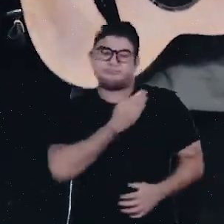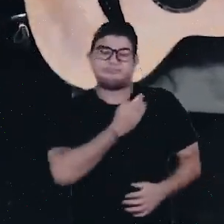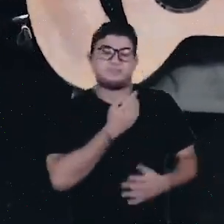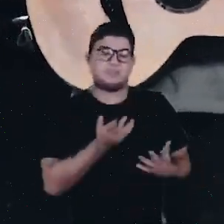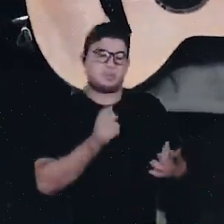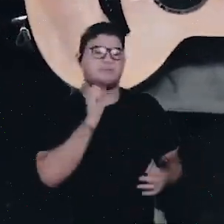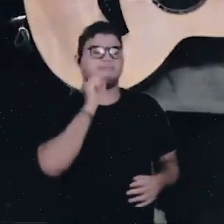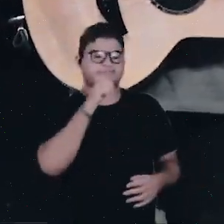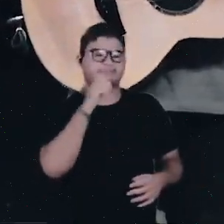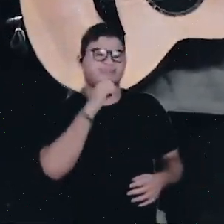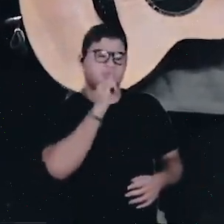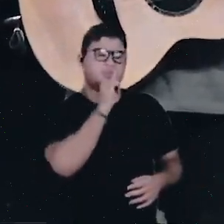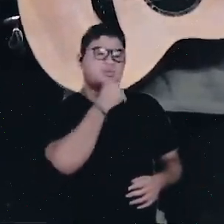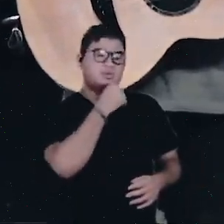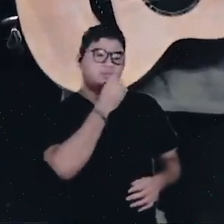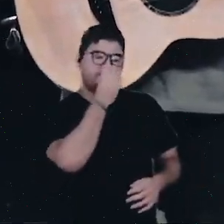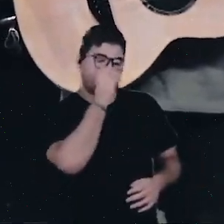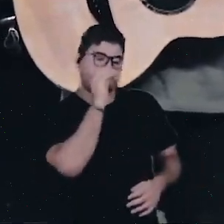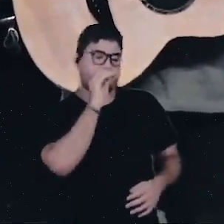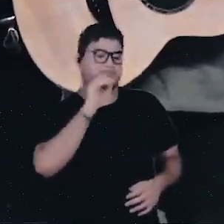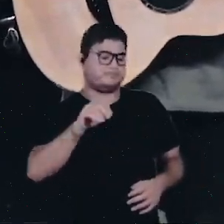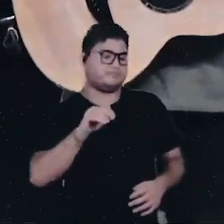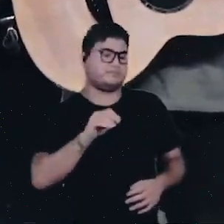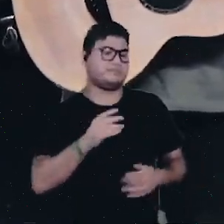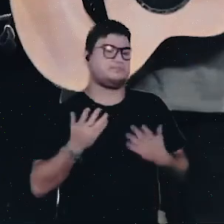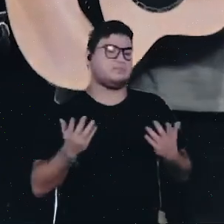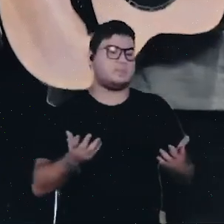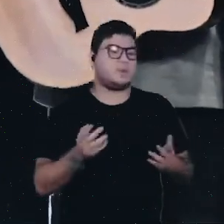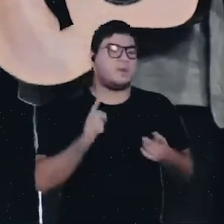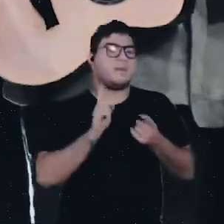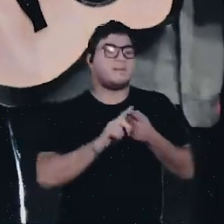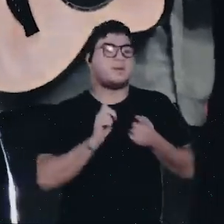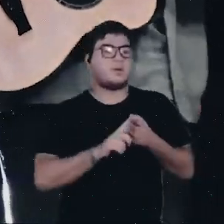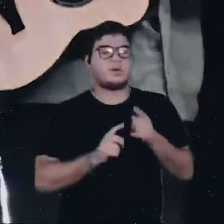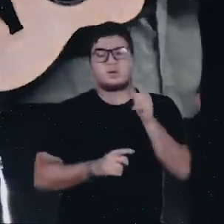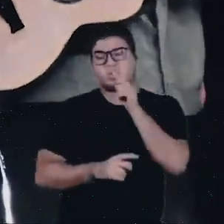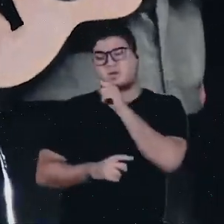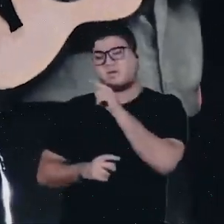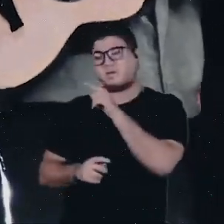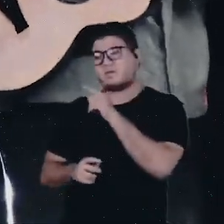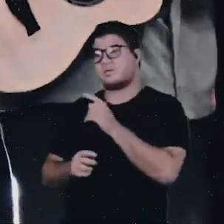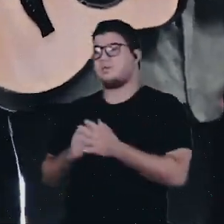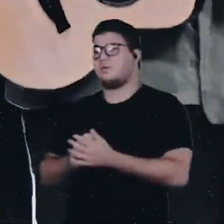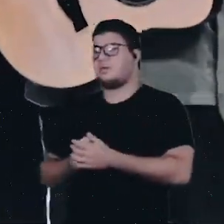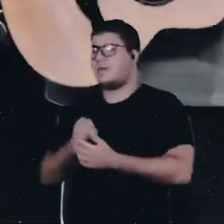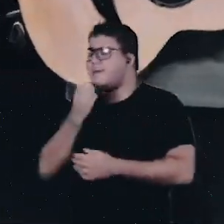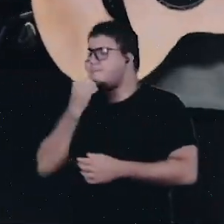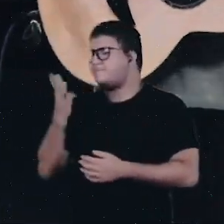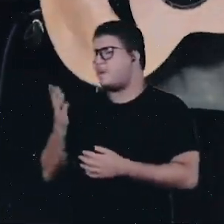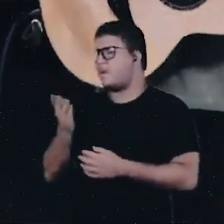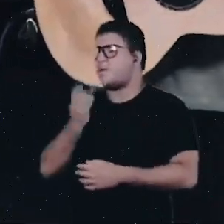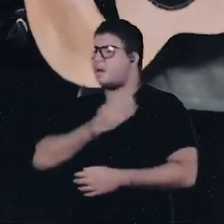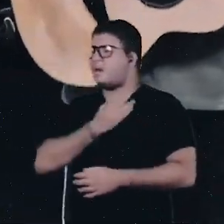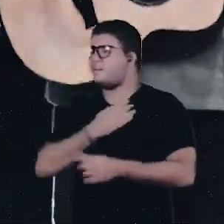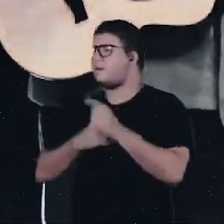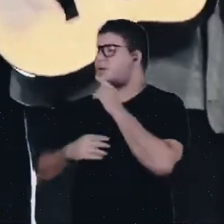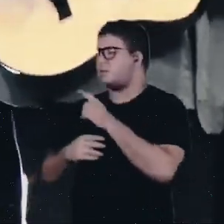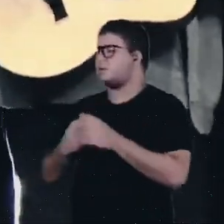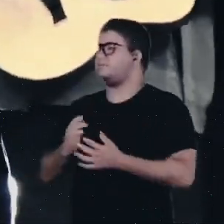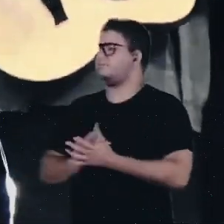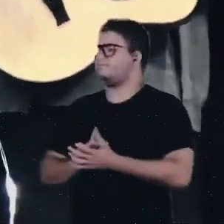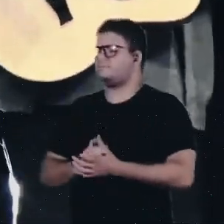assim, sim, ele infelizmente sempre me trata dessa forma. E por que você é tão educado, é tão amigável com ele? Ele disse, não, eu